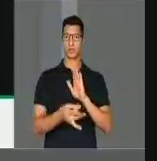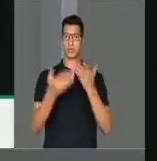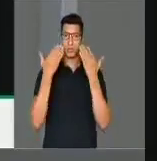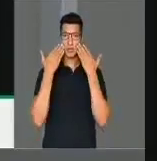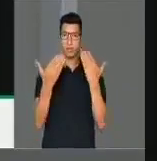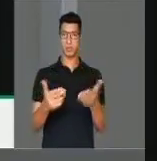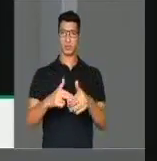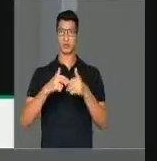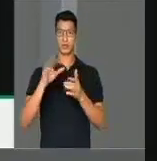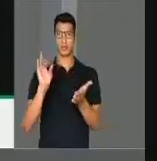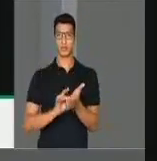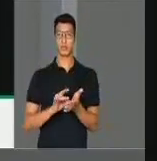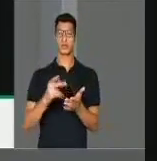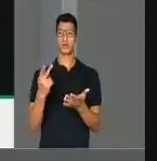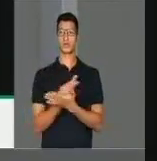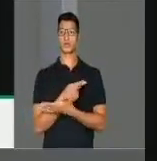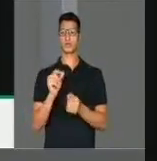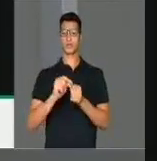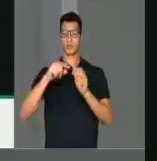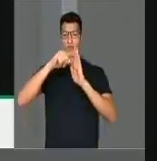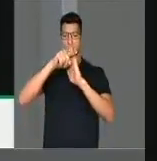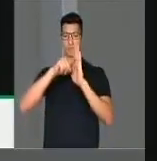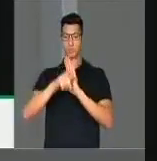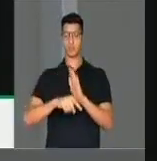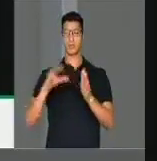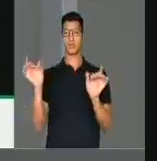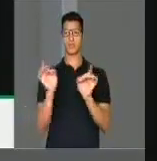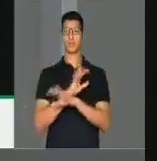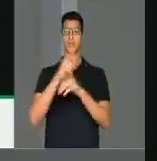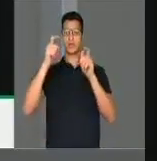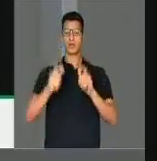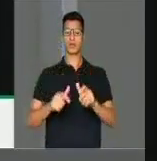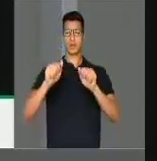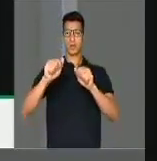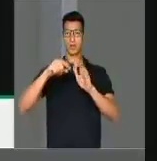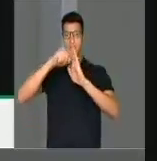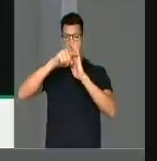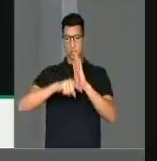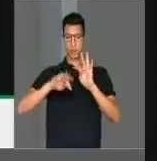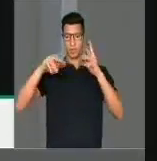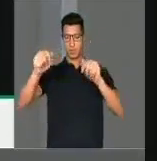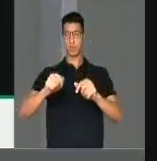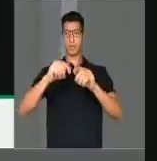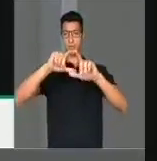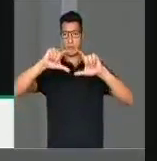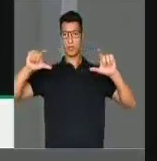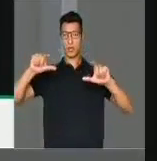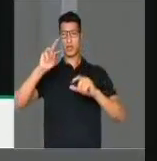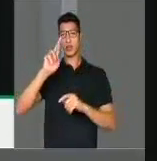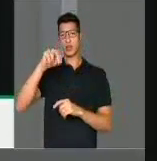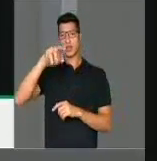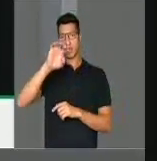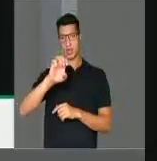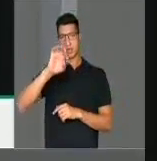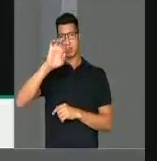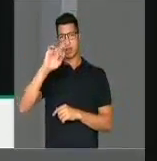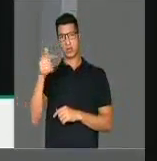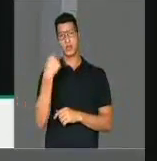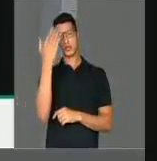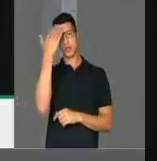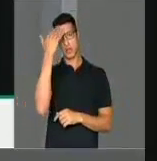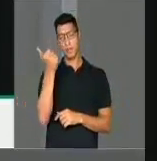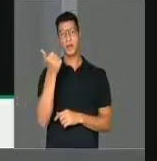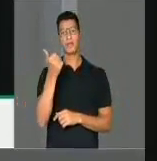requerimento apresentado, que foi justamente fazer um levantamento completo, uma auditoria completa em todo o trecho da Transnordestina